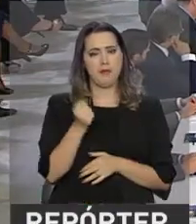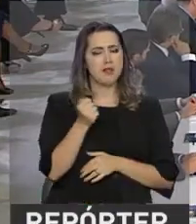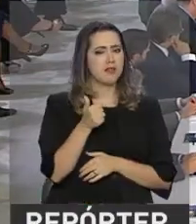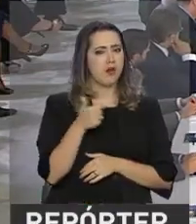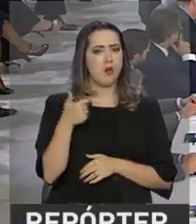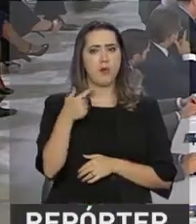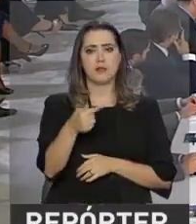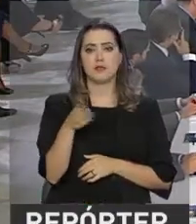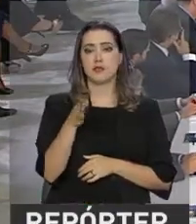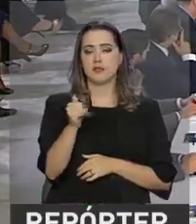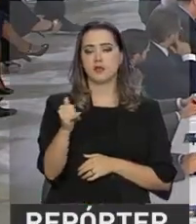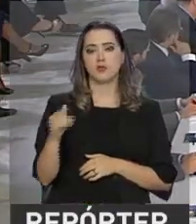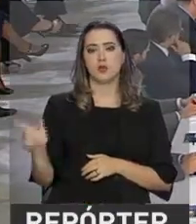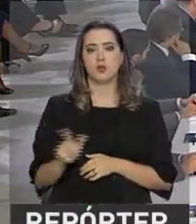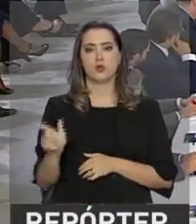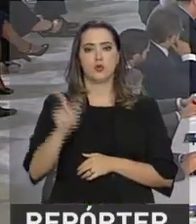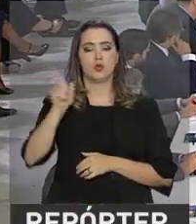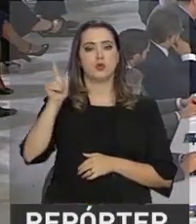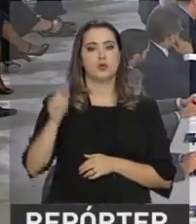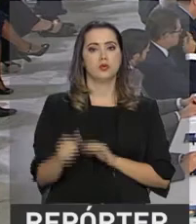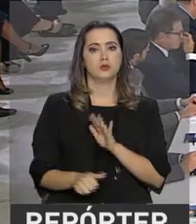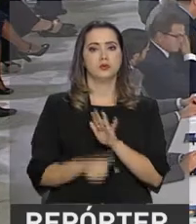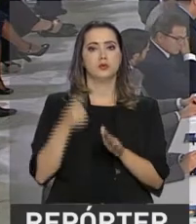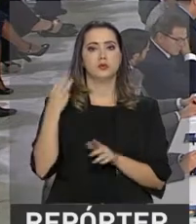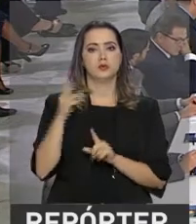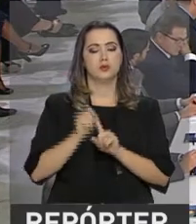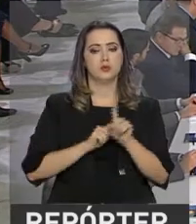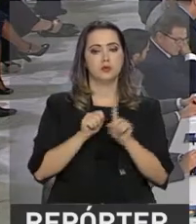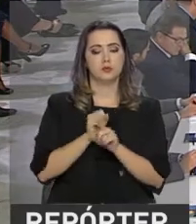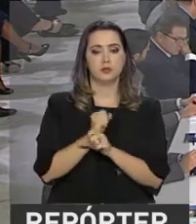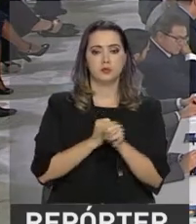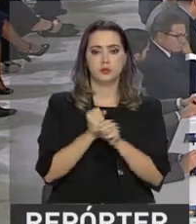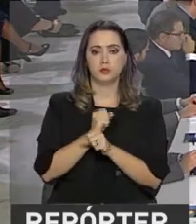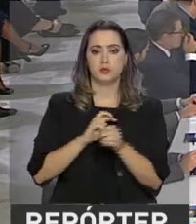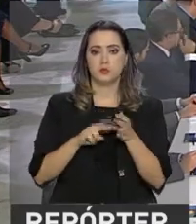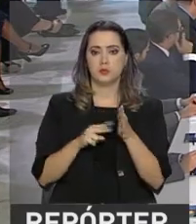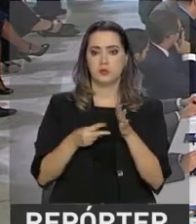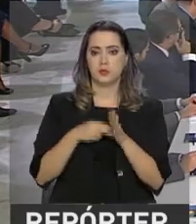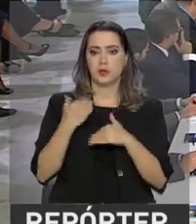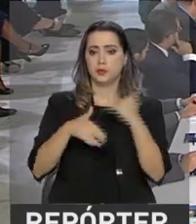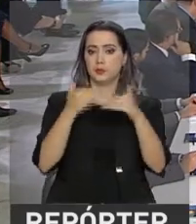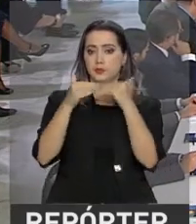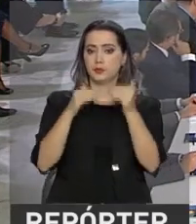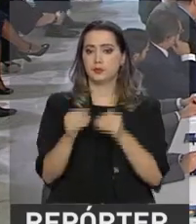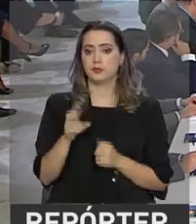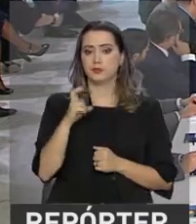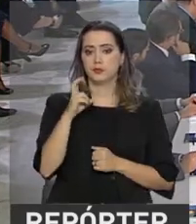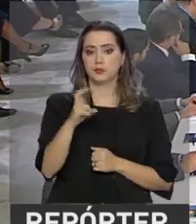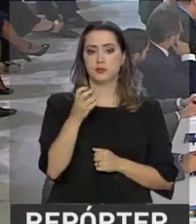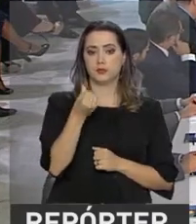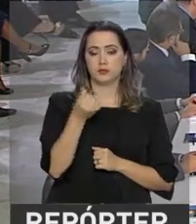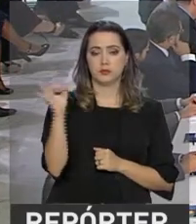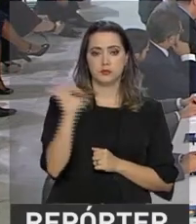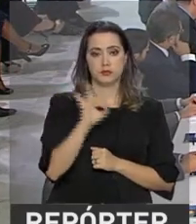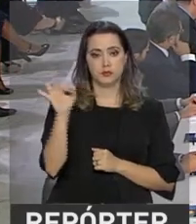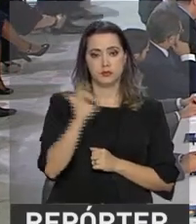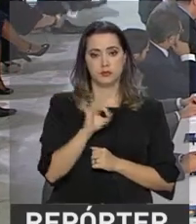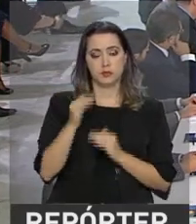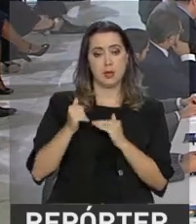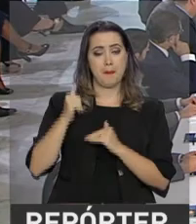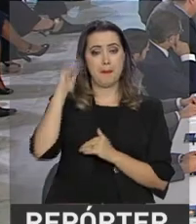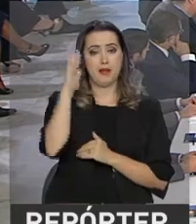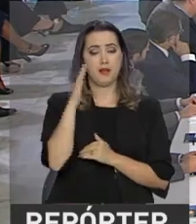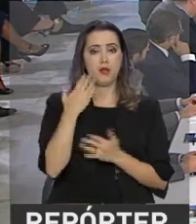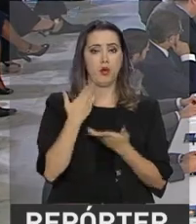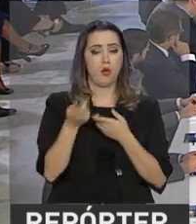bilhões de lucro no primeiro trimestre deste ano isso representa uma alta de 56 por cento a maior